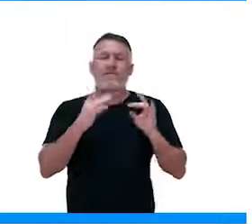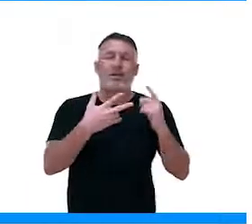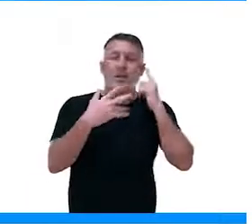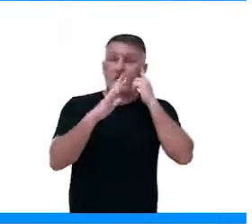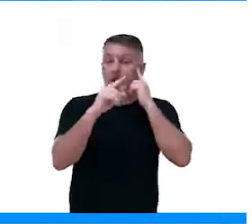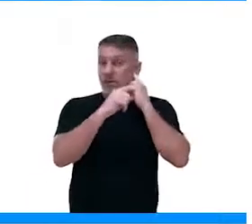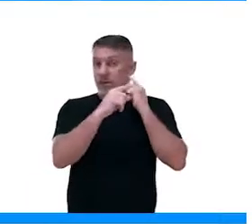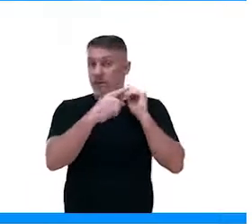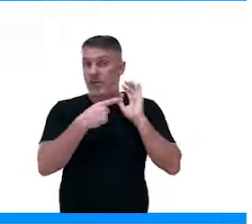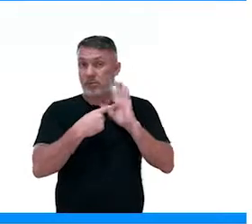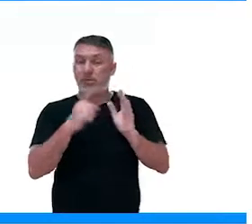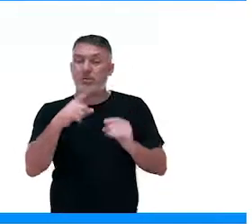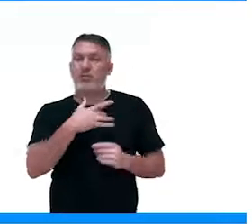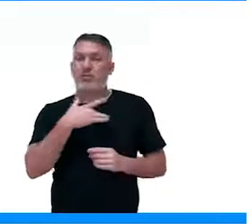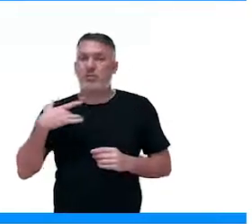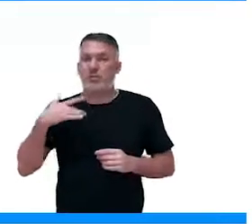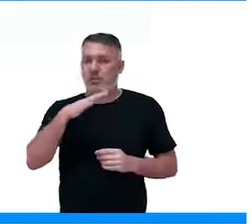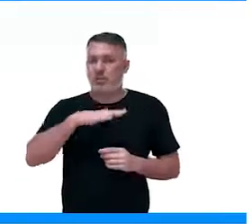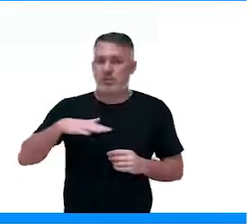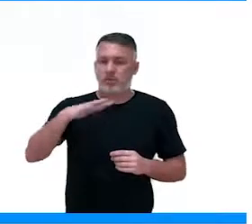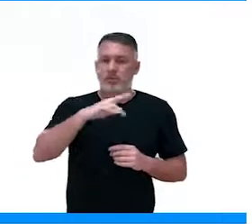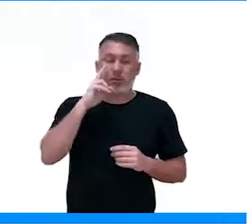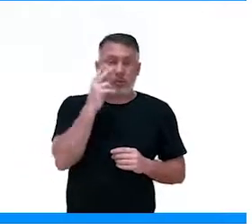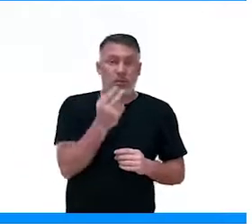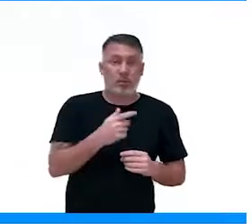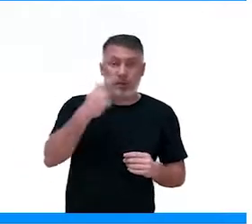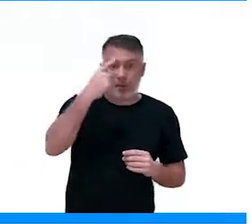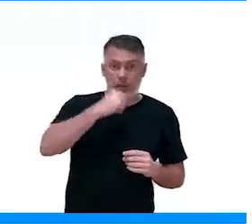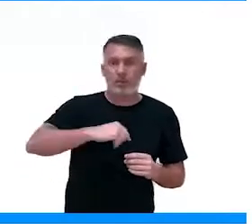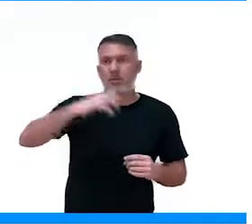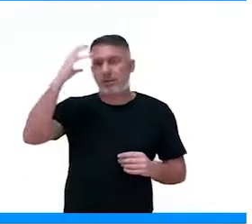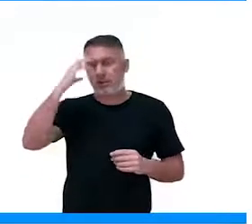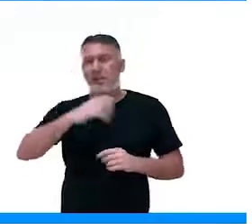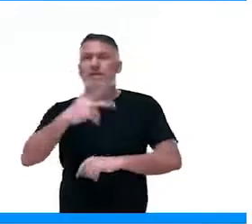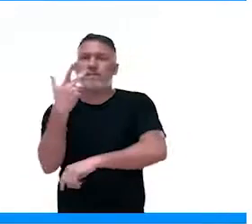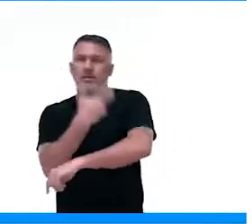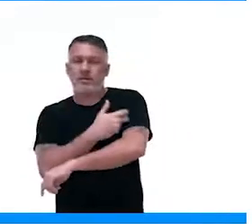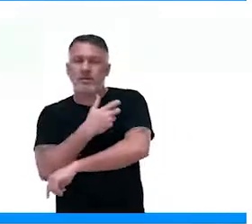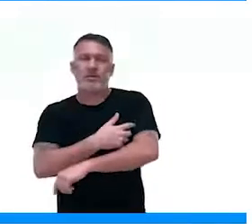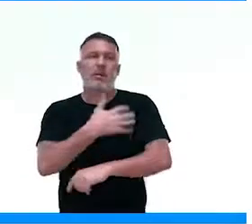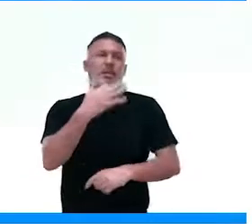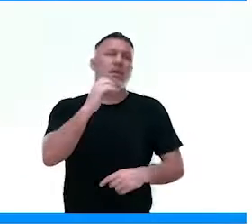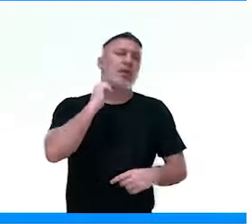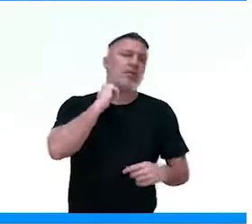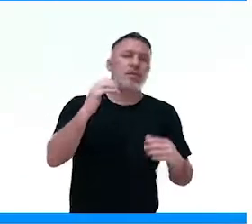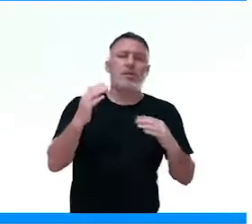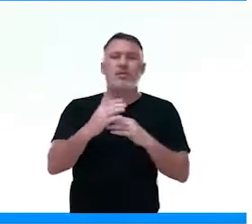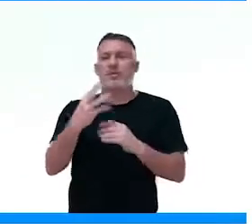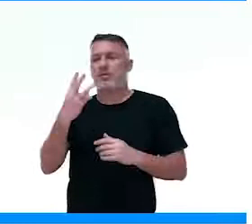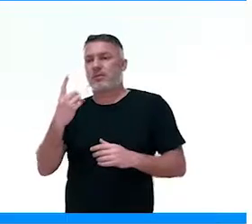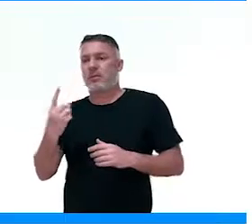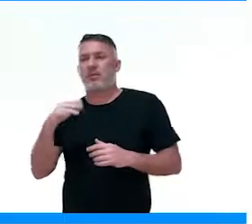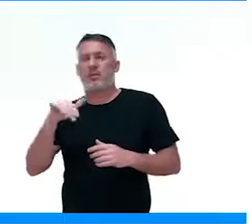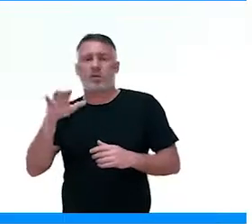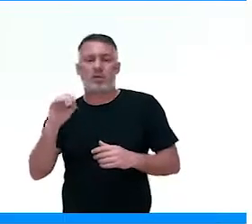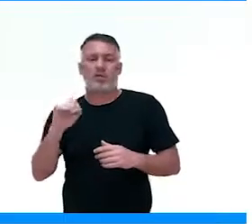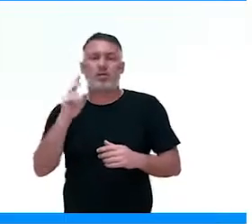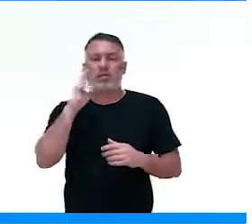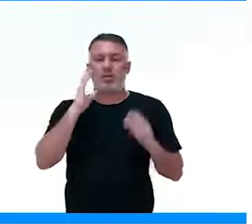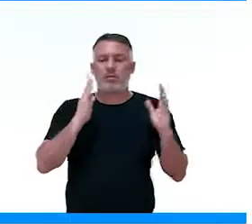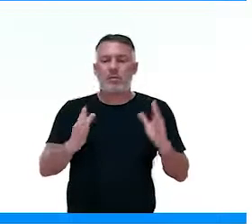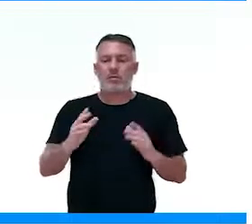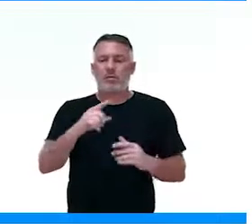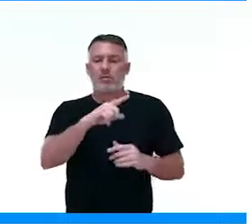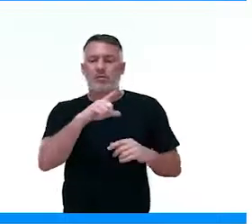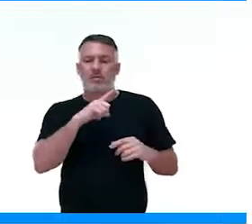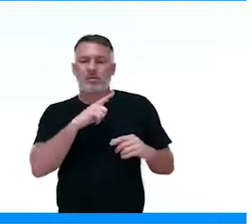a gente tem especificado aí em relação à saúde, né? Gripe é doença séria, vacine-se, de 10 de abril a 31 de maio. E ali a gente tem